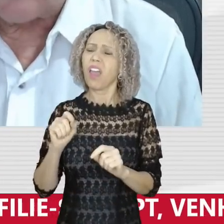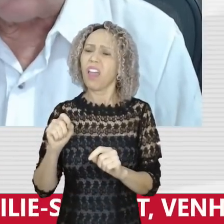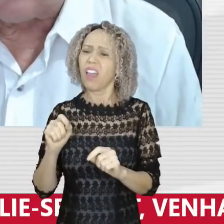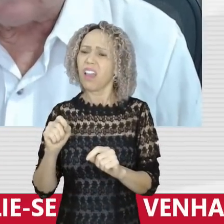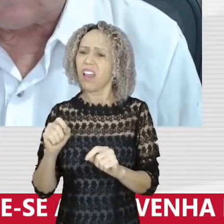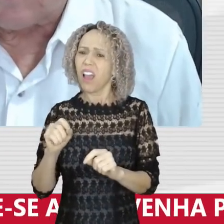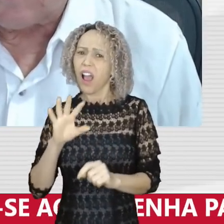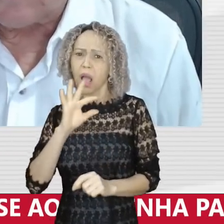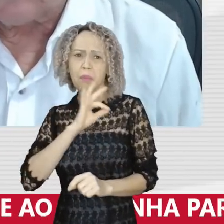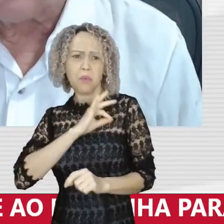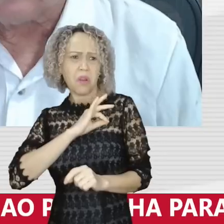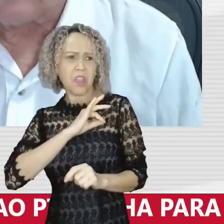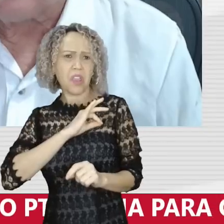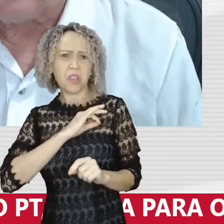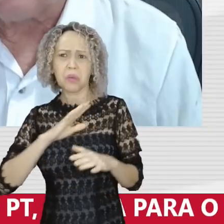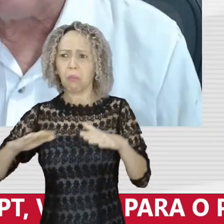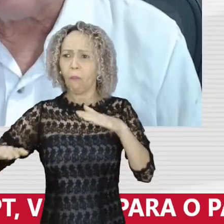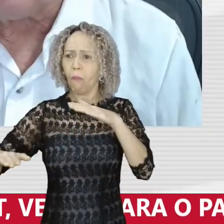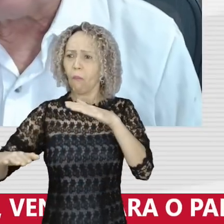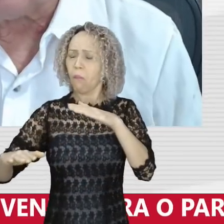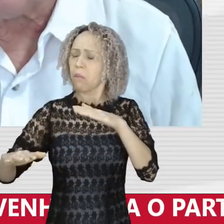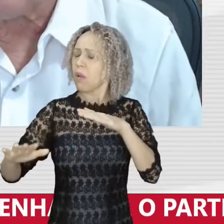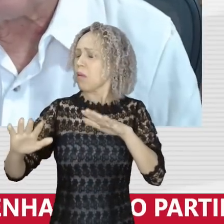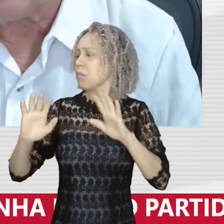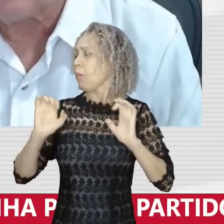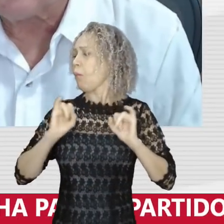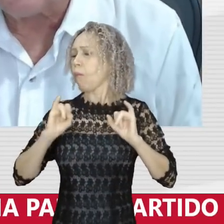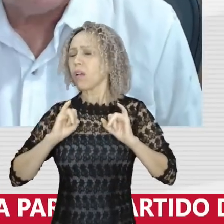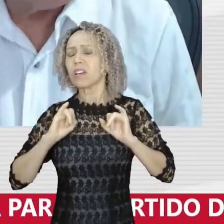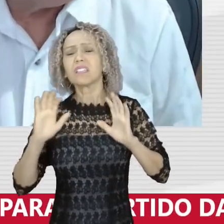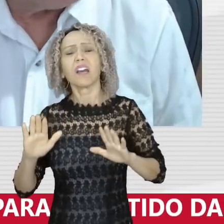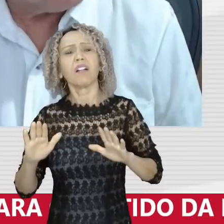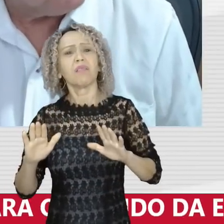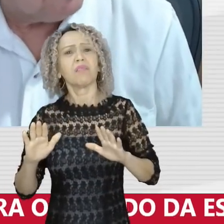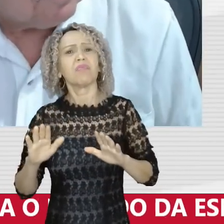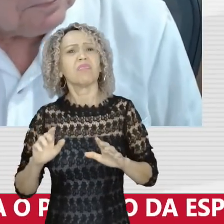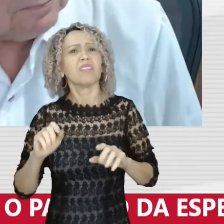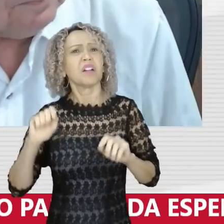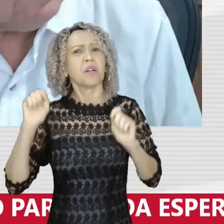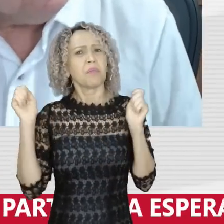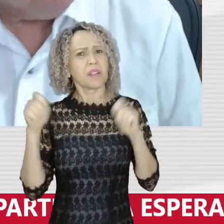lamentar muito que estejamos numa situação dessa. Então, e a gente vê